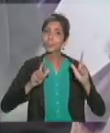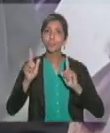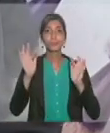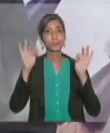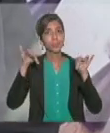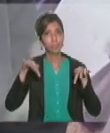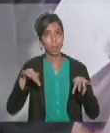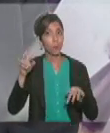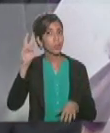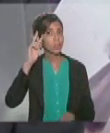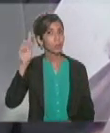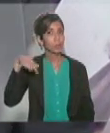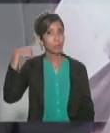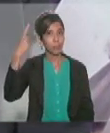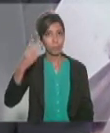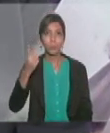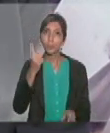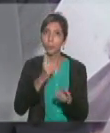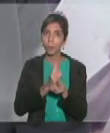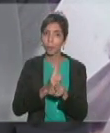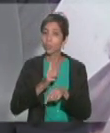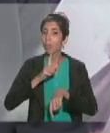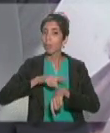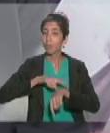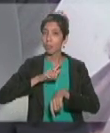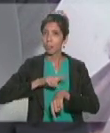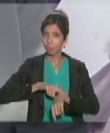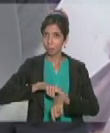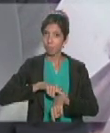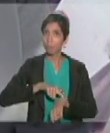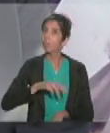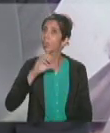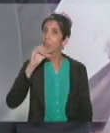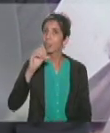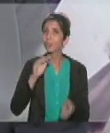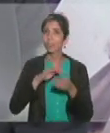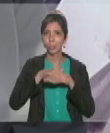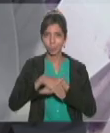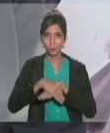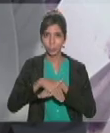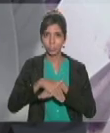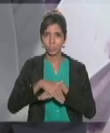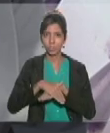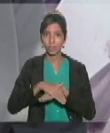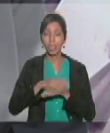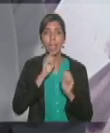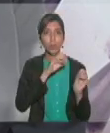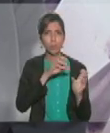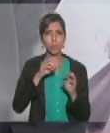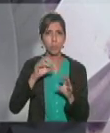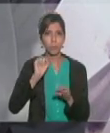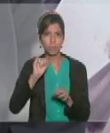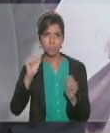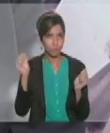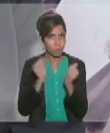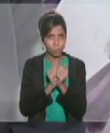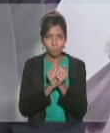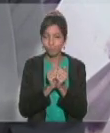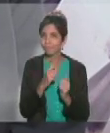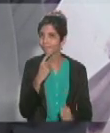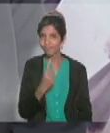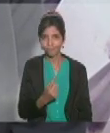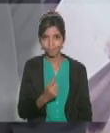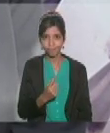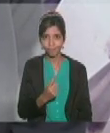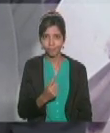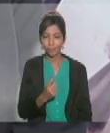O nosso programa fica por aqui, na próxima segunda-feira, já sabe, nós temos encontro marcado às 9 horas da noite. Educação, se você